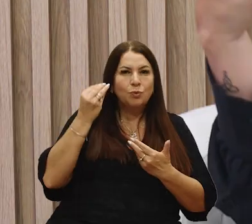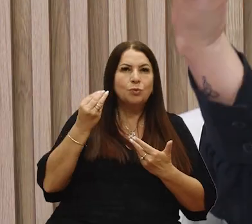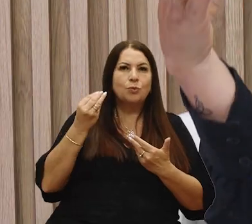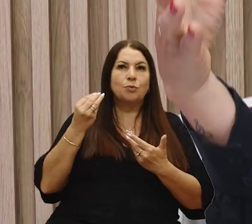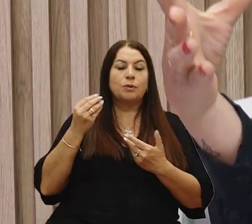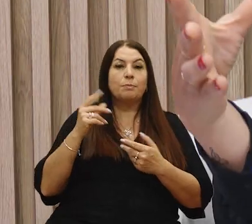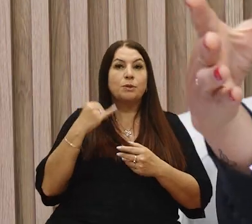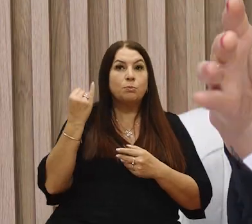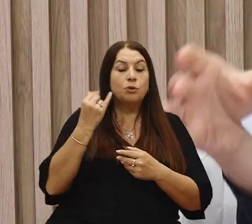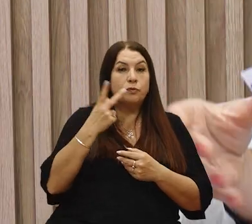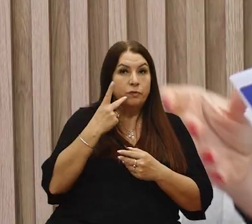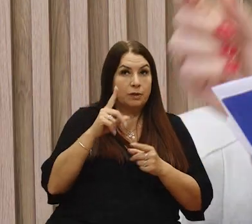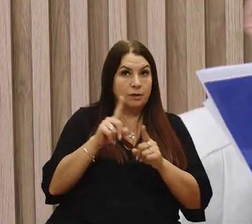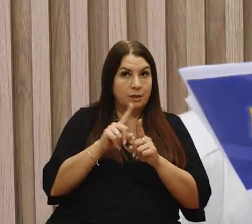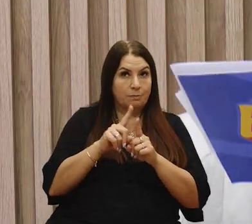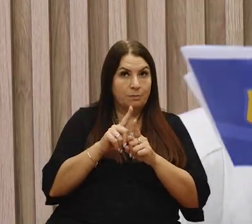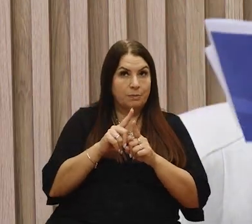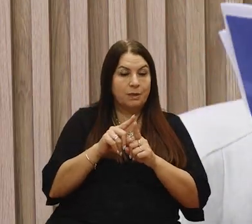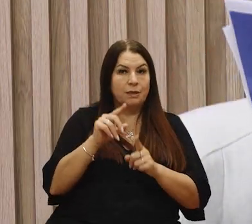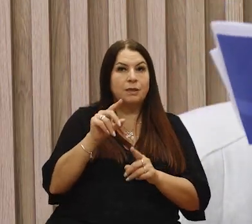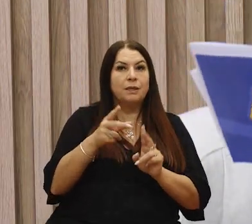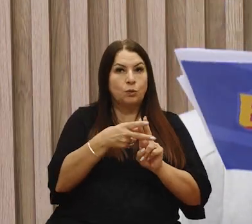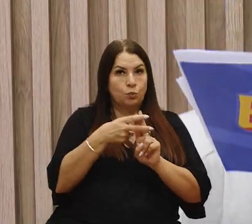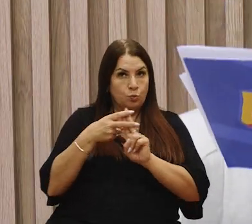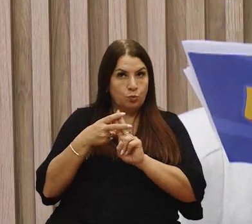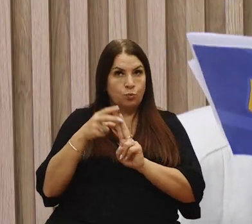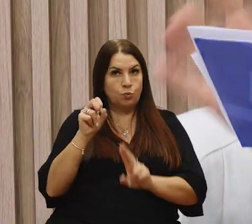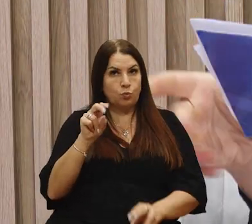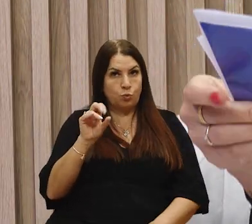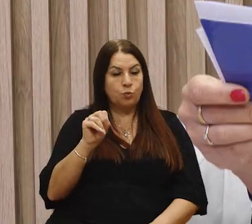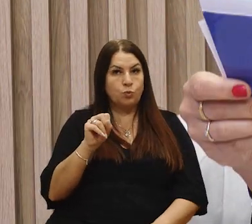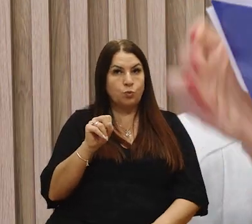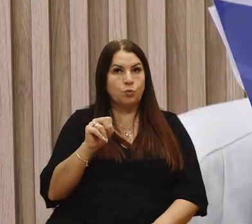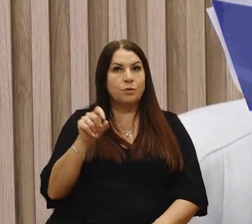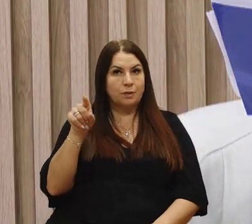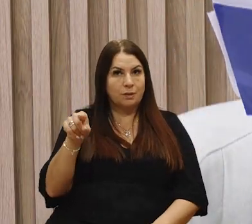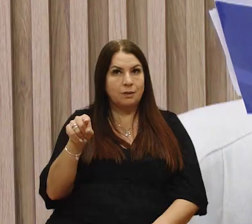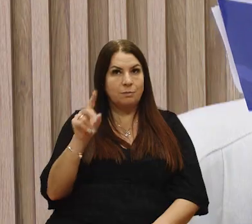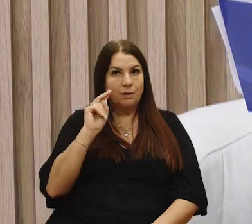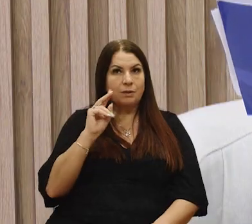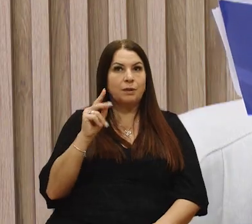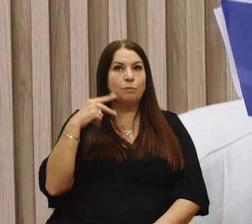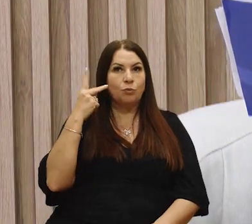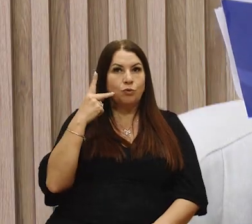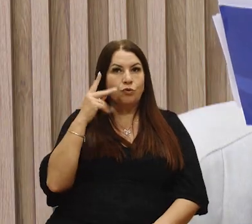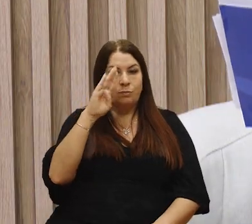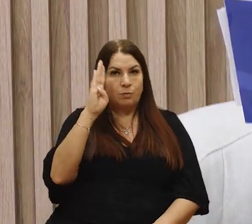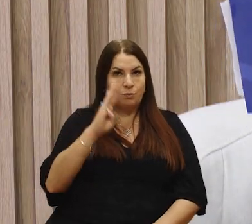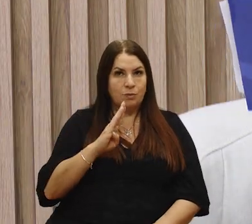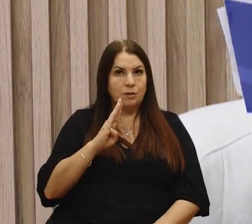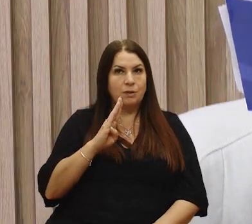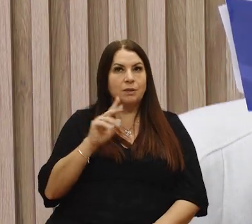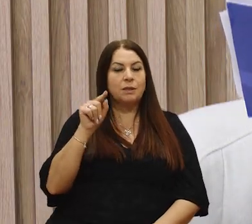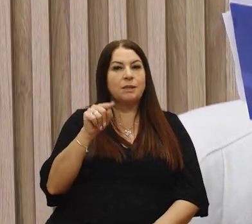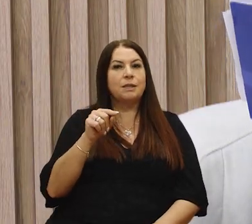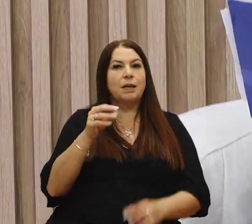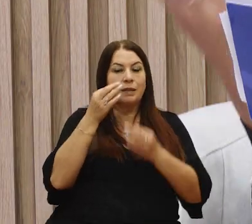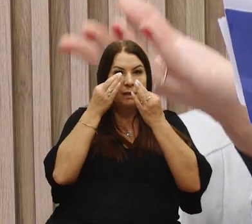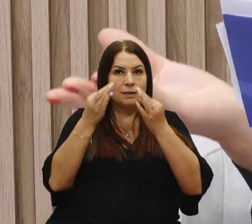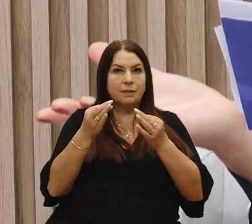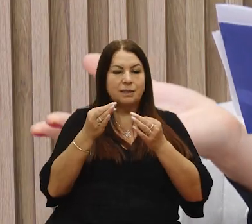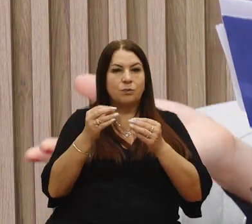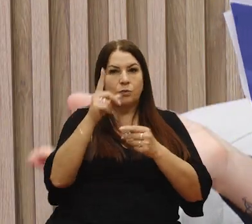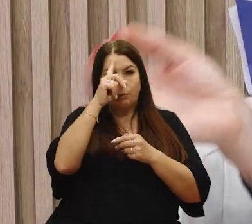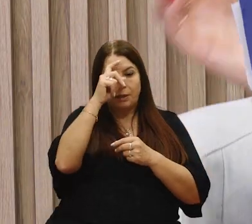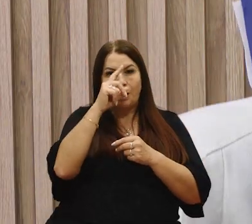mais psicóloga, mas é importante falar que também tem no SUS, tá? Então, o tratamento do lipedema no SUS está previsto na Política Nacional de